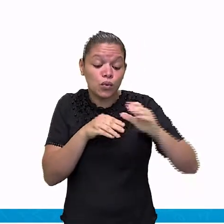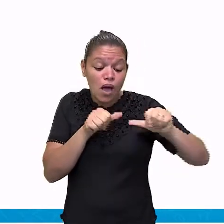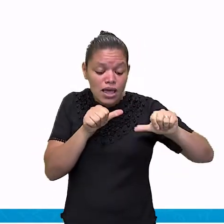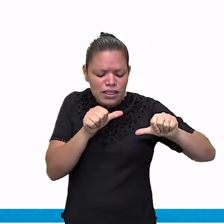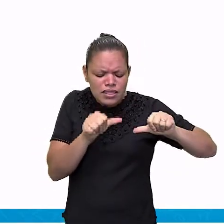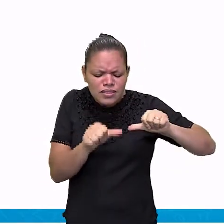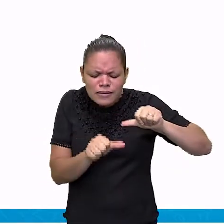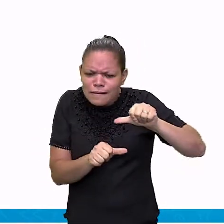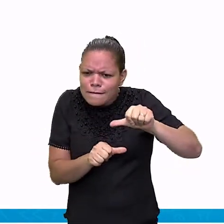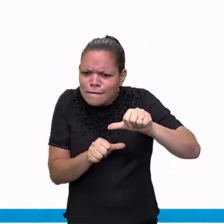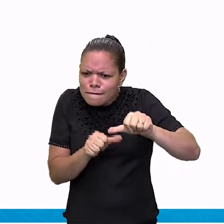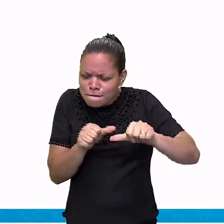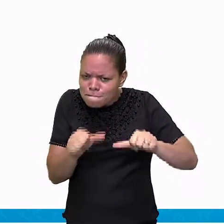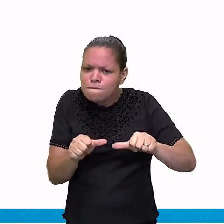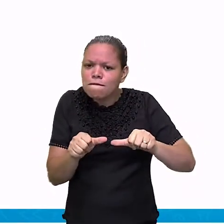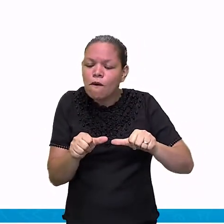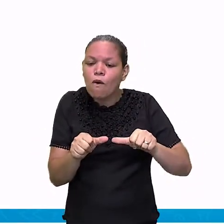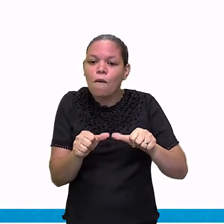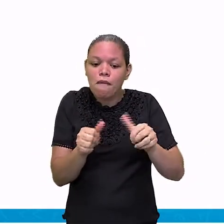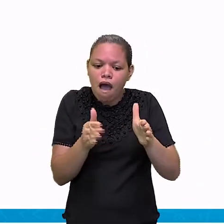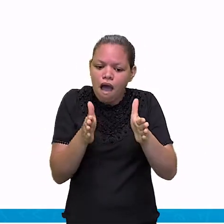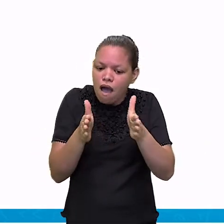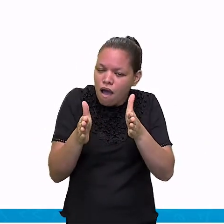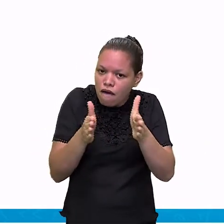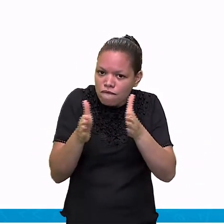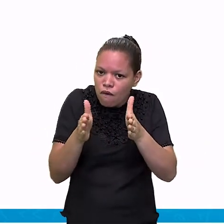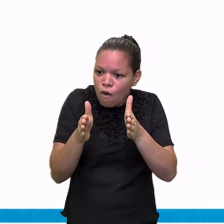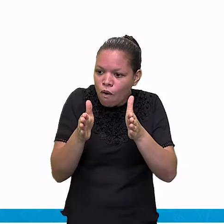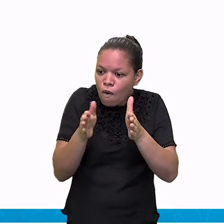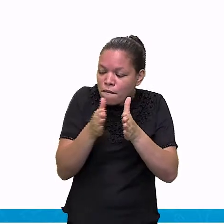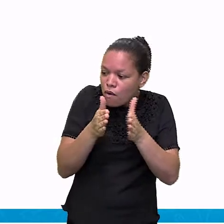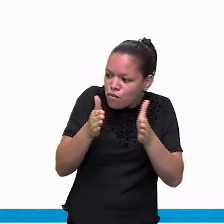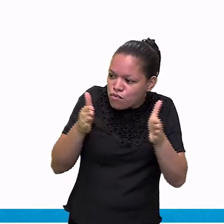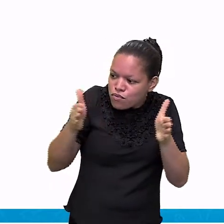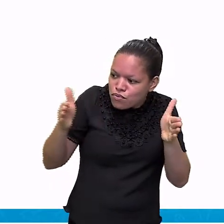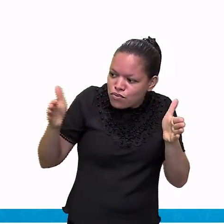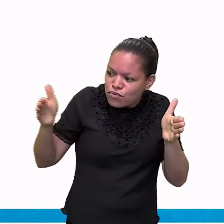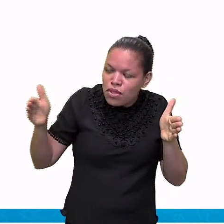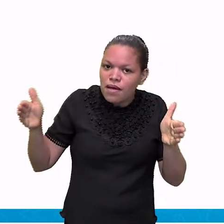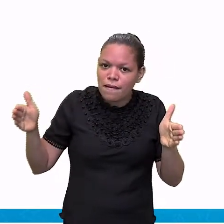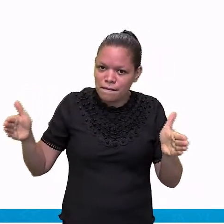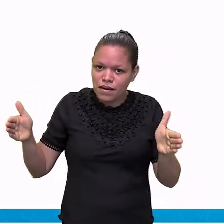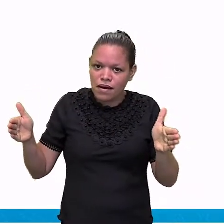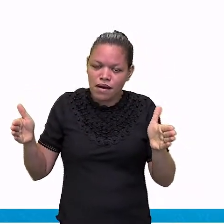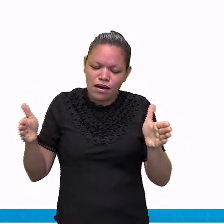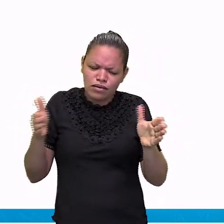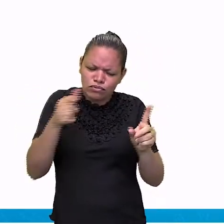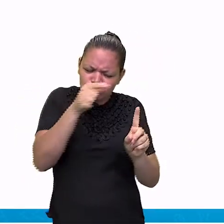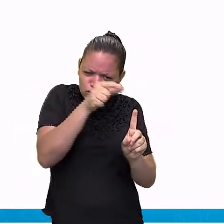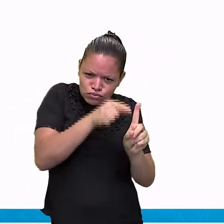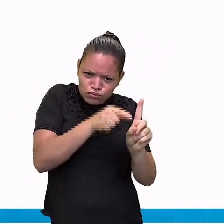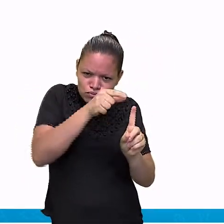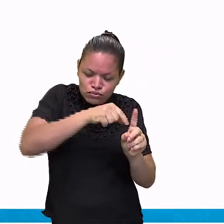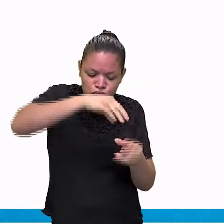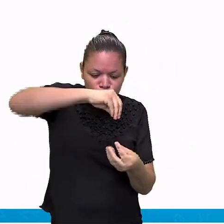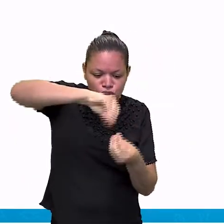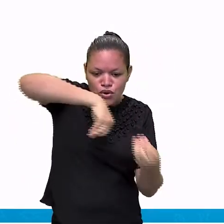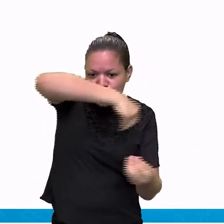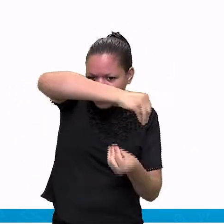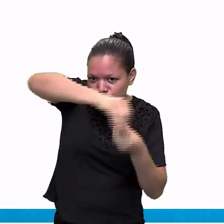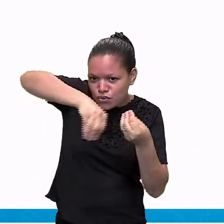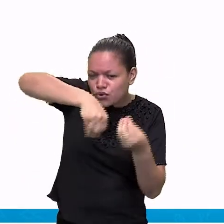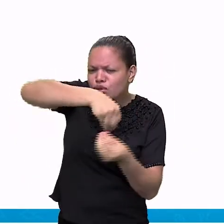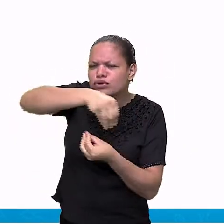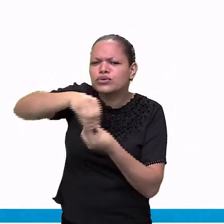a forma, o tamanho e o estado físico da substância, sem que